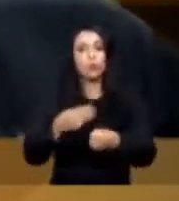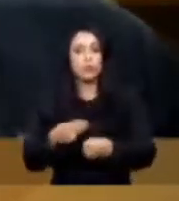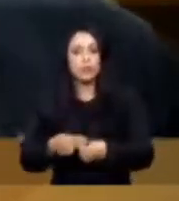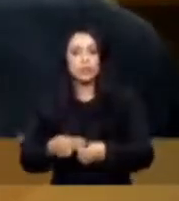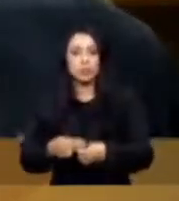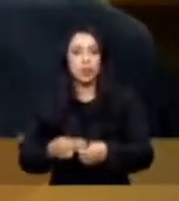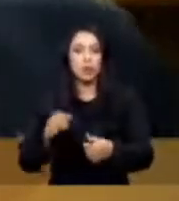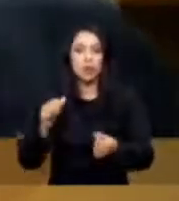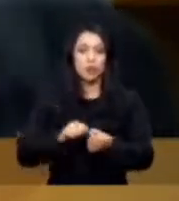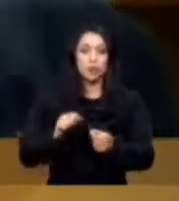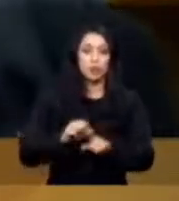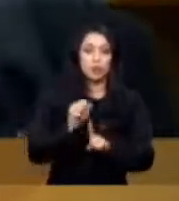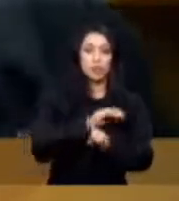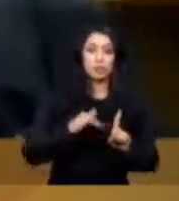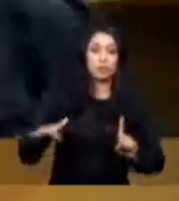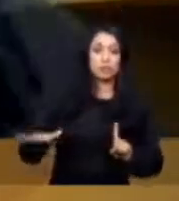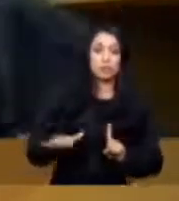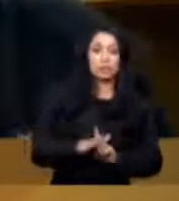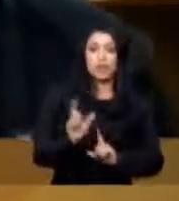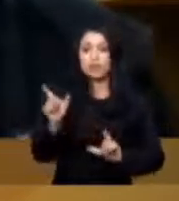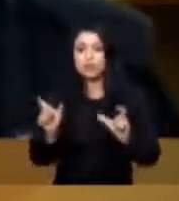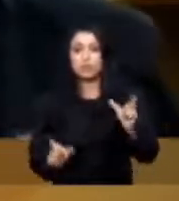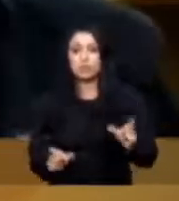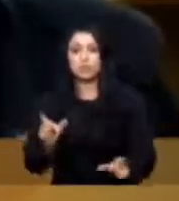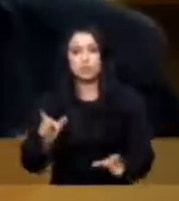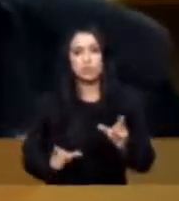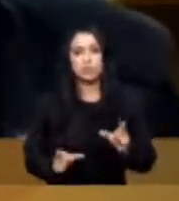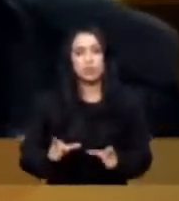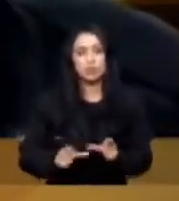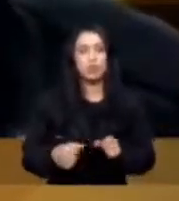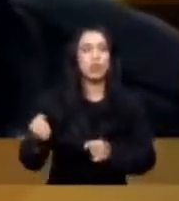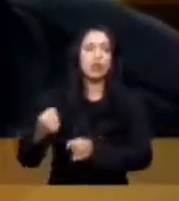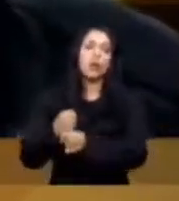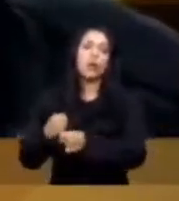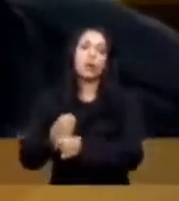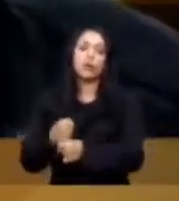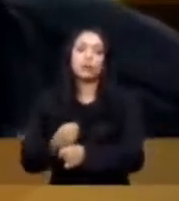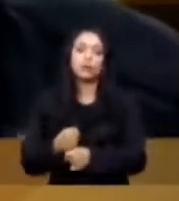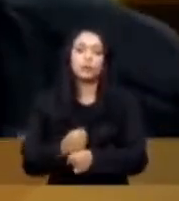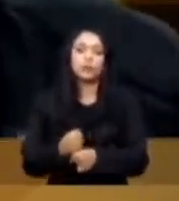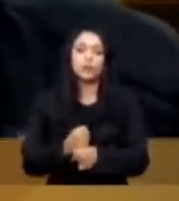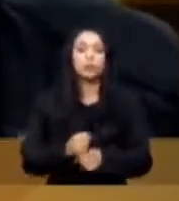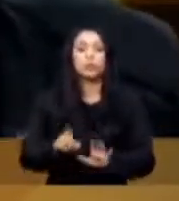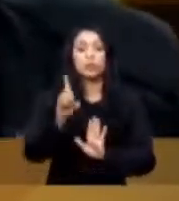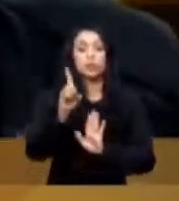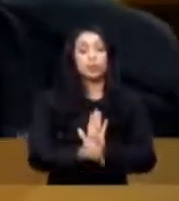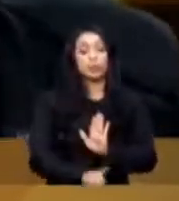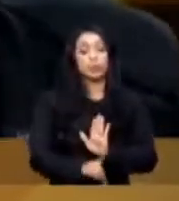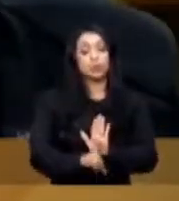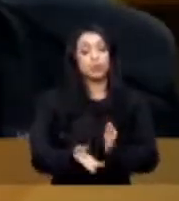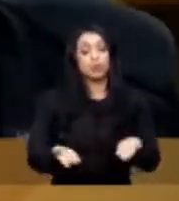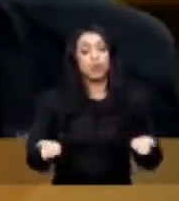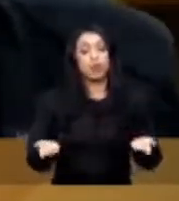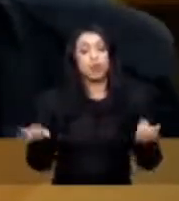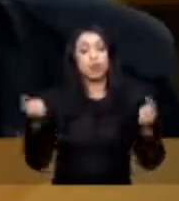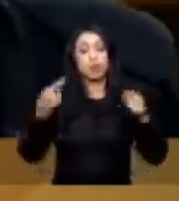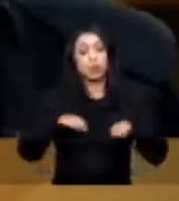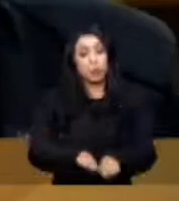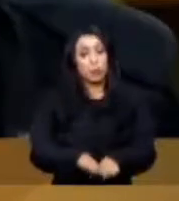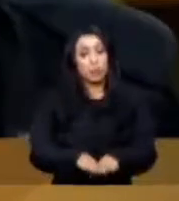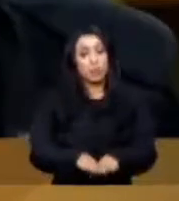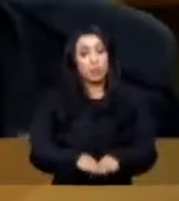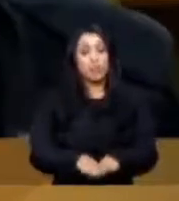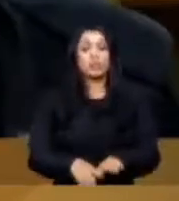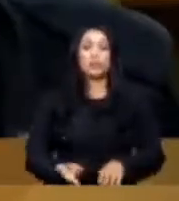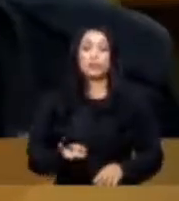acumulado pela sociedade e pelas pessoas ao longo dos anos. O direito à compensação financeira, que